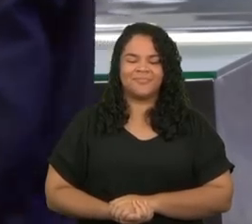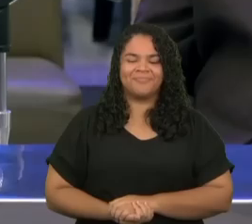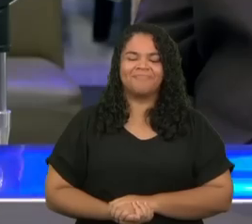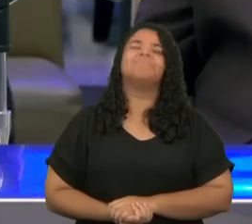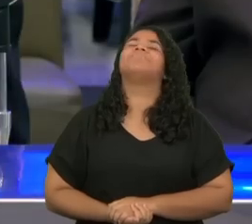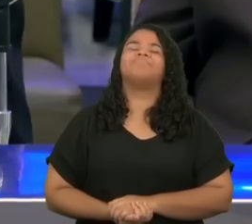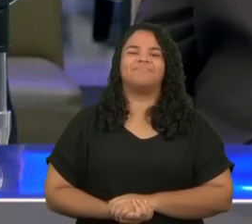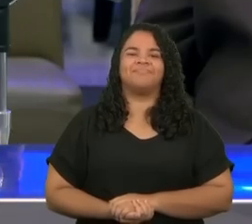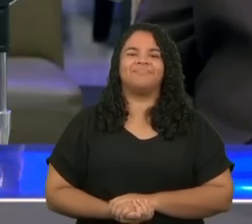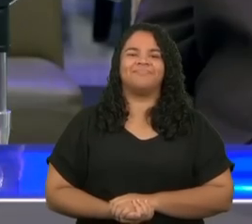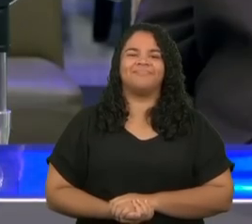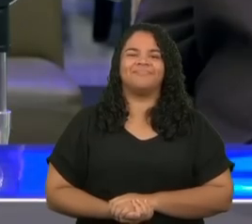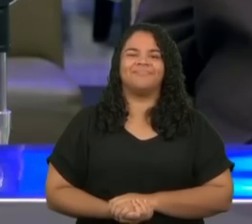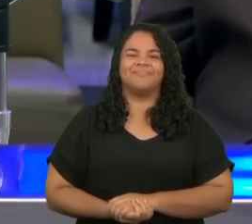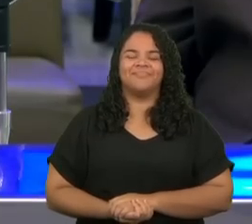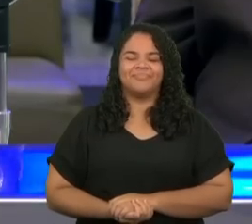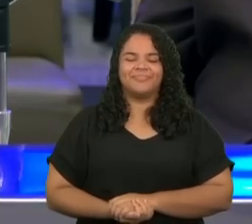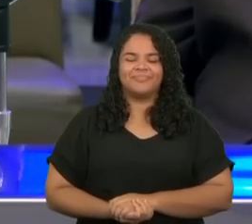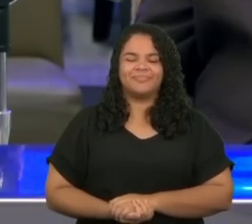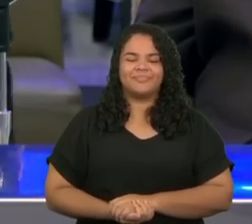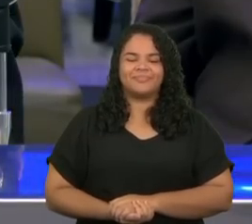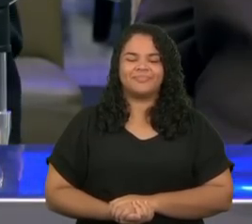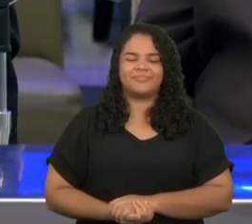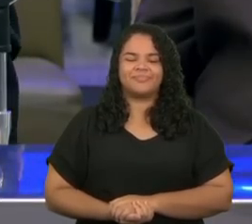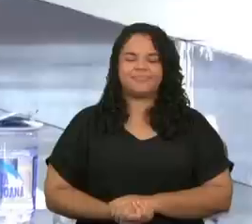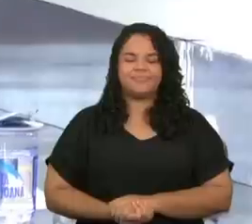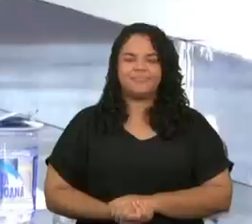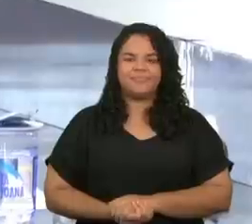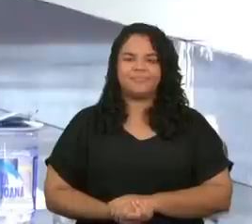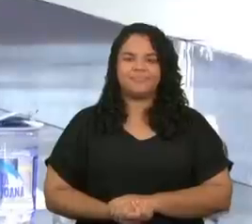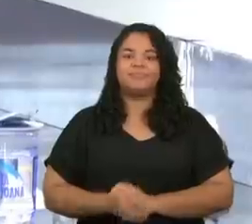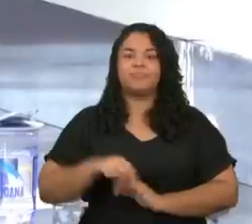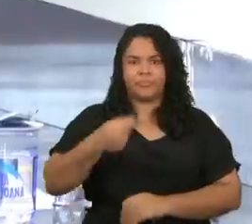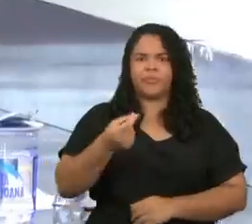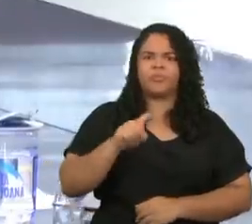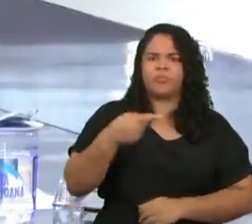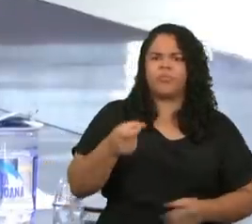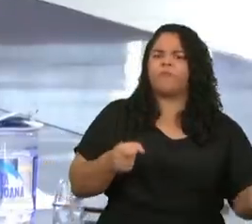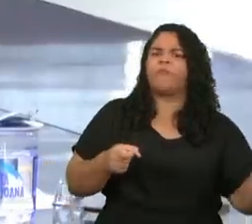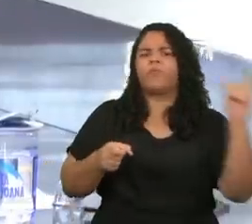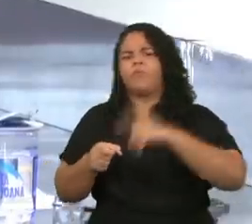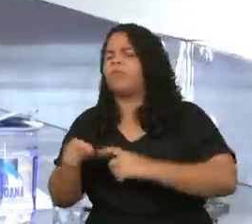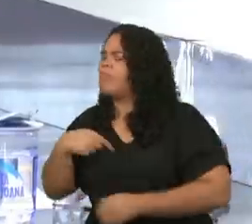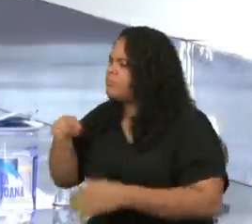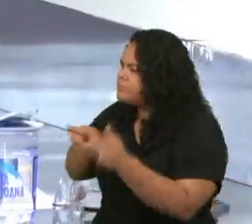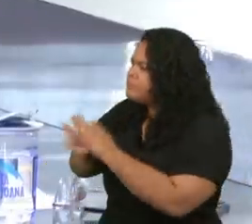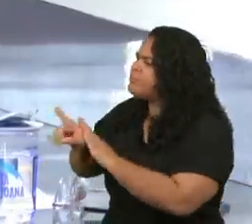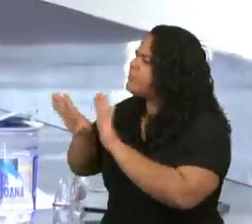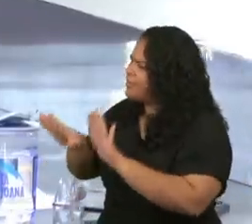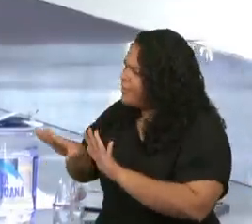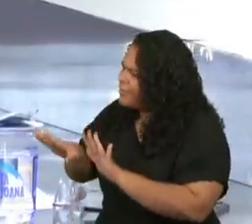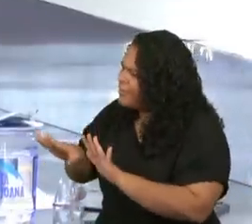e quando eu chegava se ele não viesse a mim eu ligava para ele e irmão fulano ou Severino contente irmão